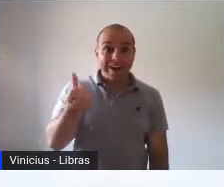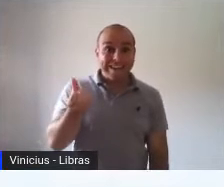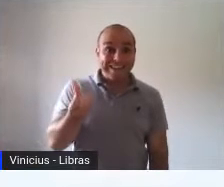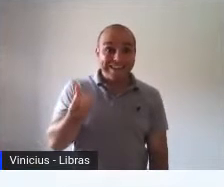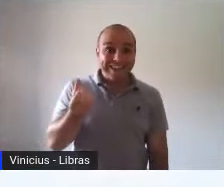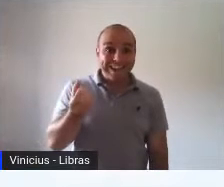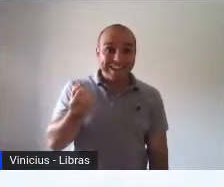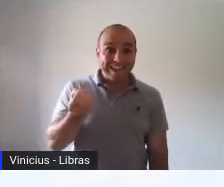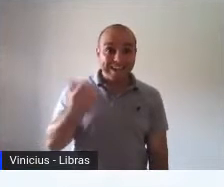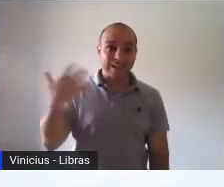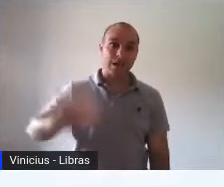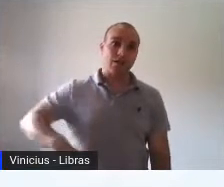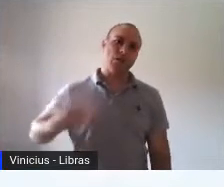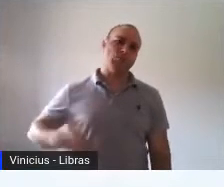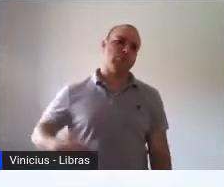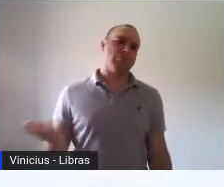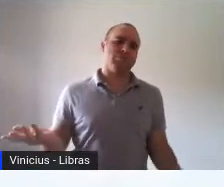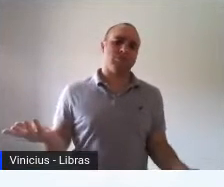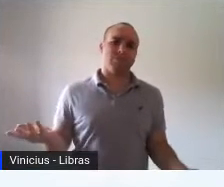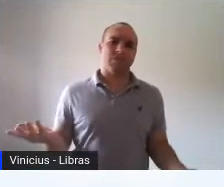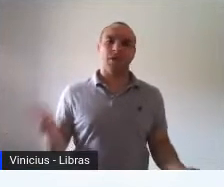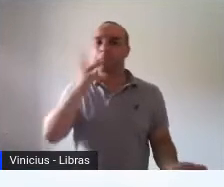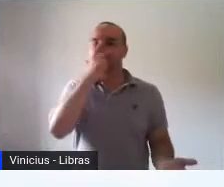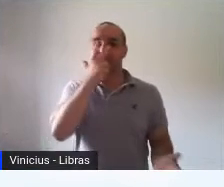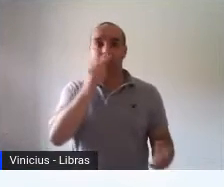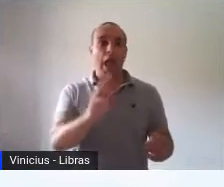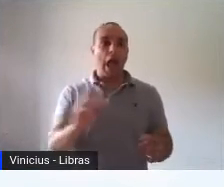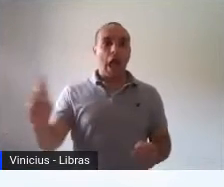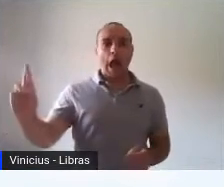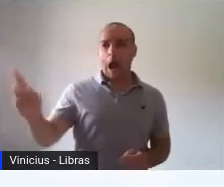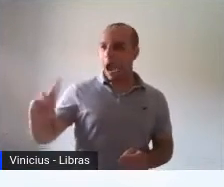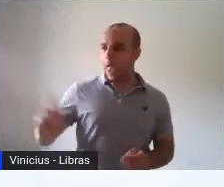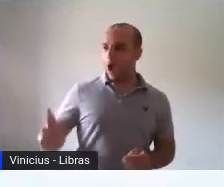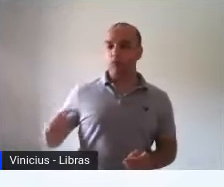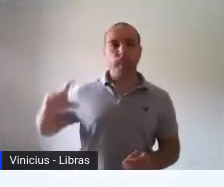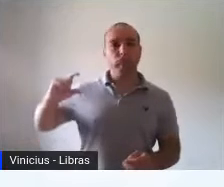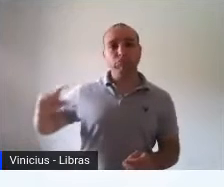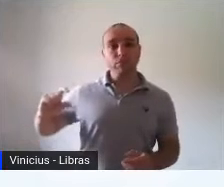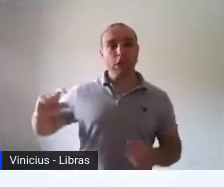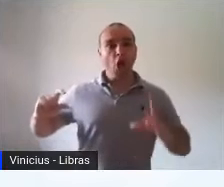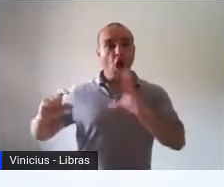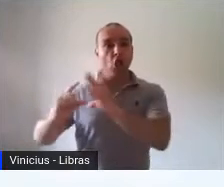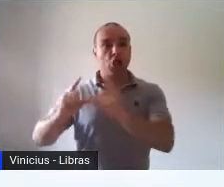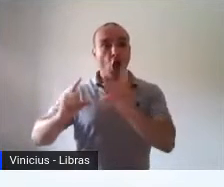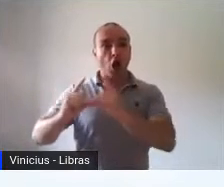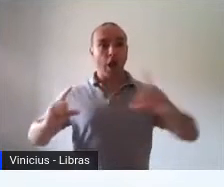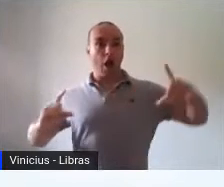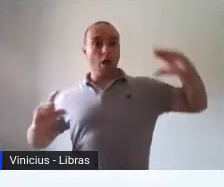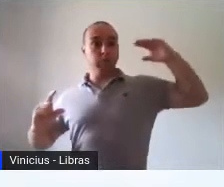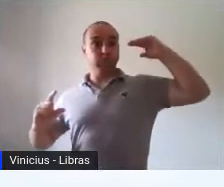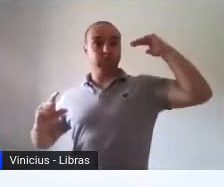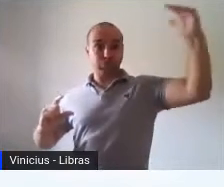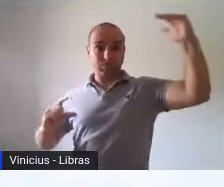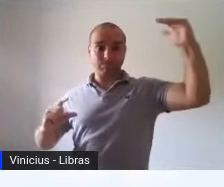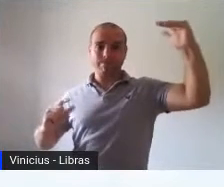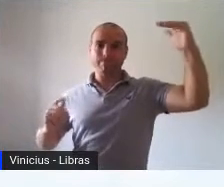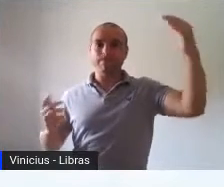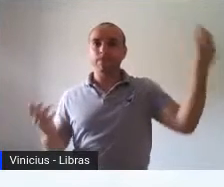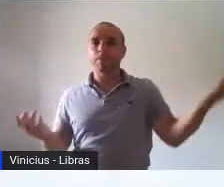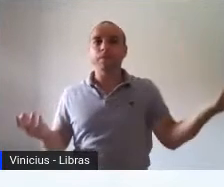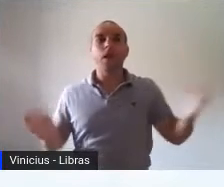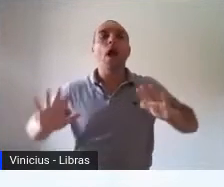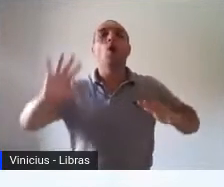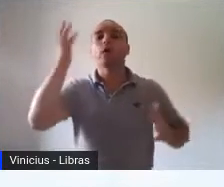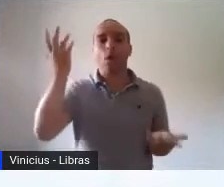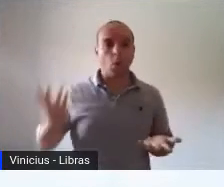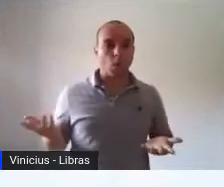superior a 5,60. Né? O que isso, de certa forma, ocasiona? A desvalorização do real faz os produtos brasileiros